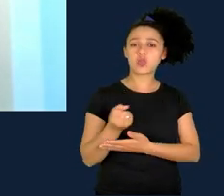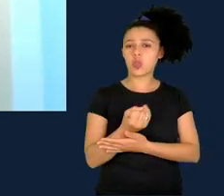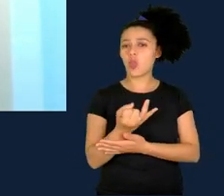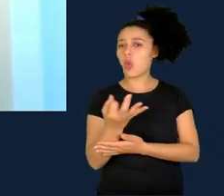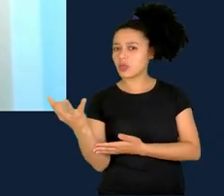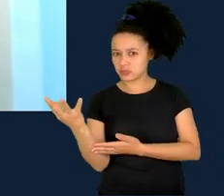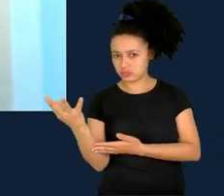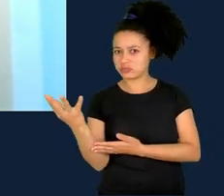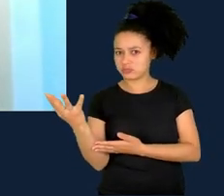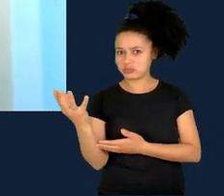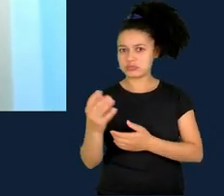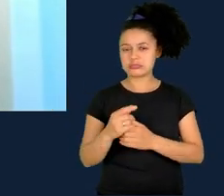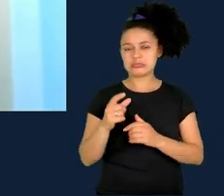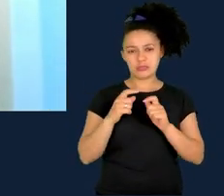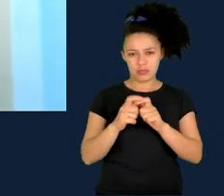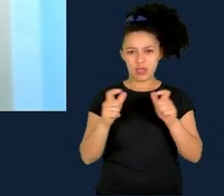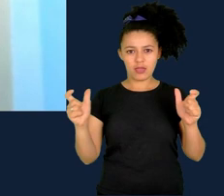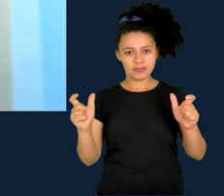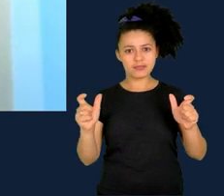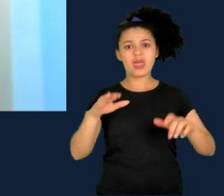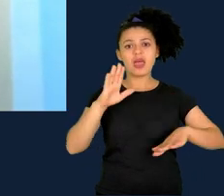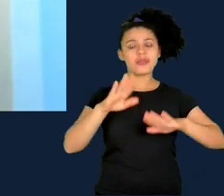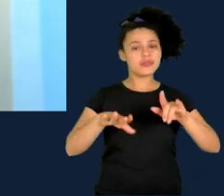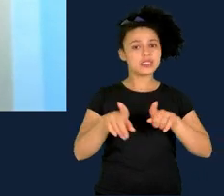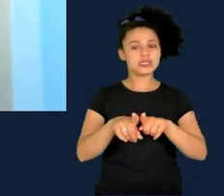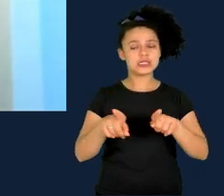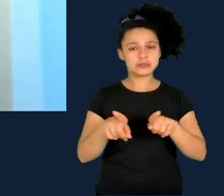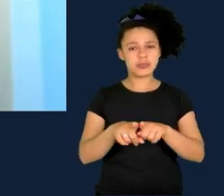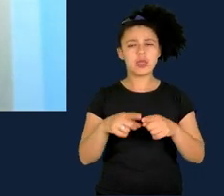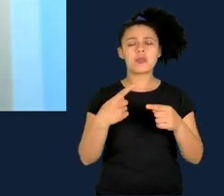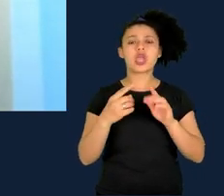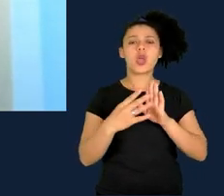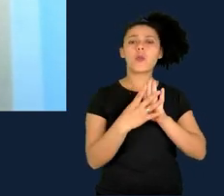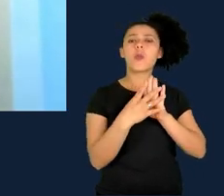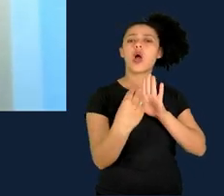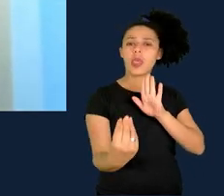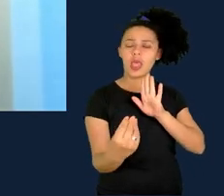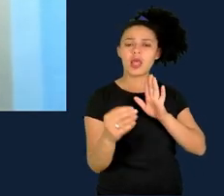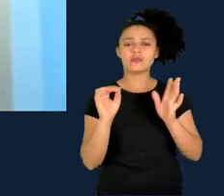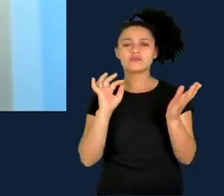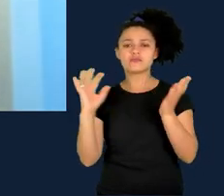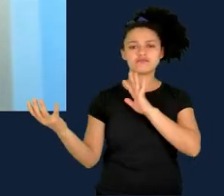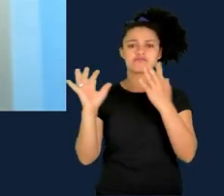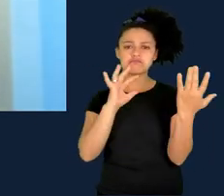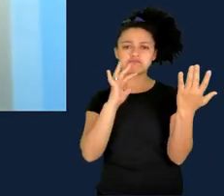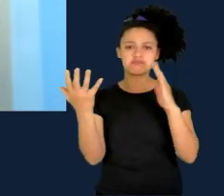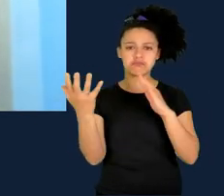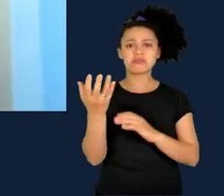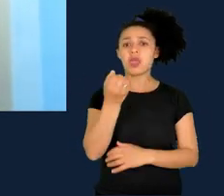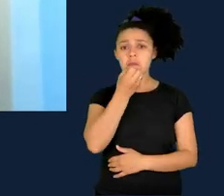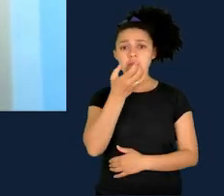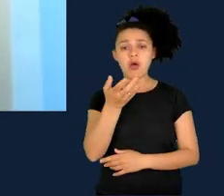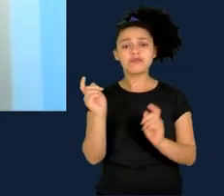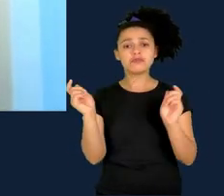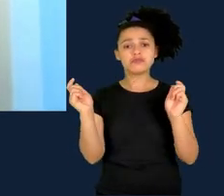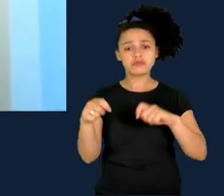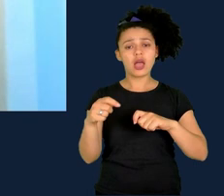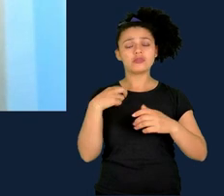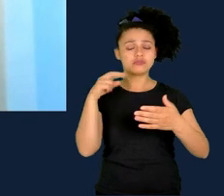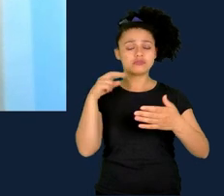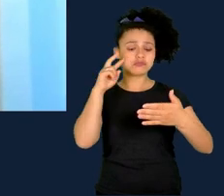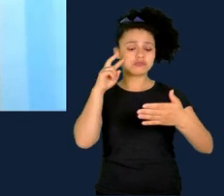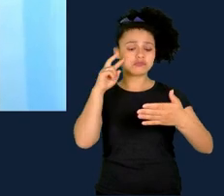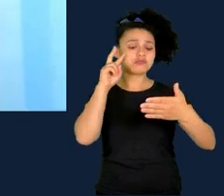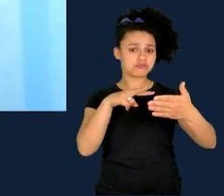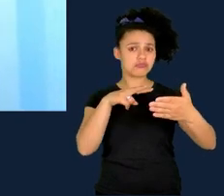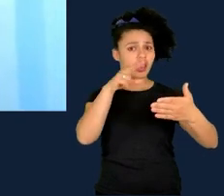amplos, mesmo porque os modelos climáticos são bem bons no momento, conseguimos fazer alegações bem impressionantes